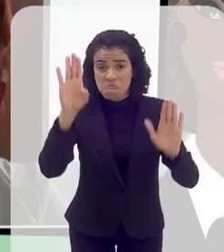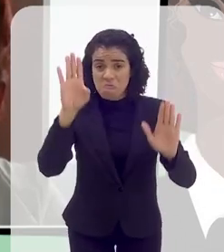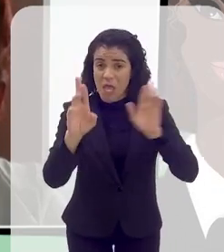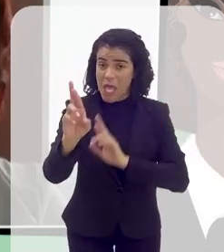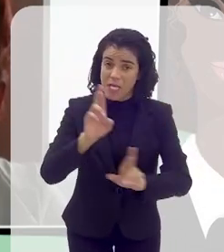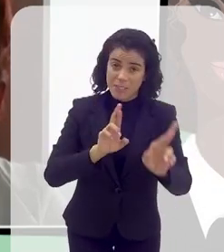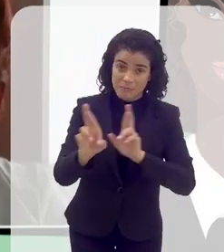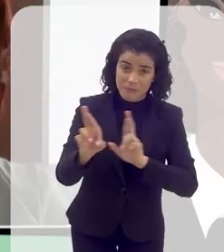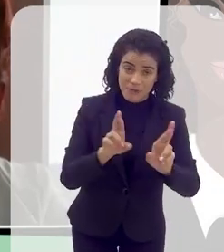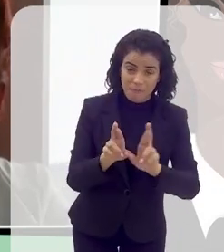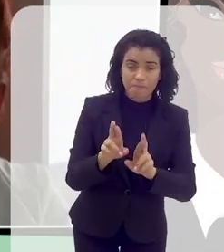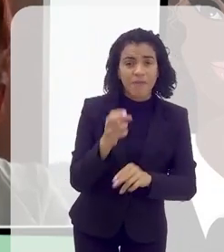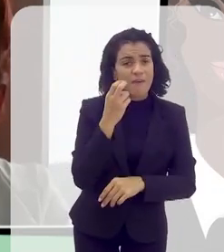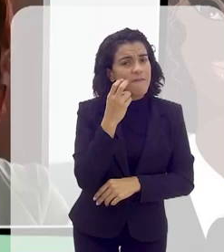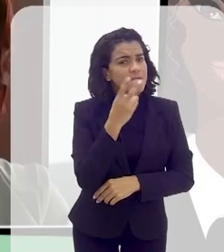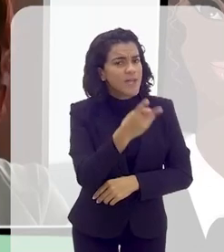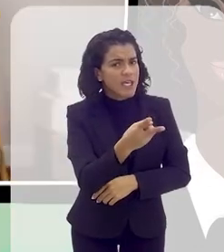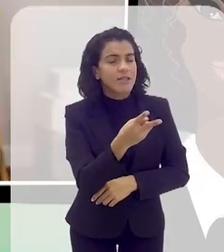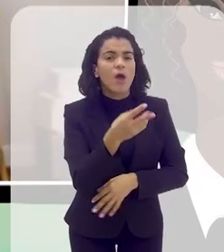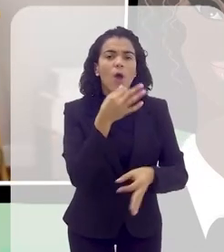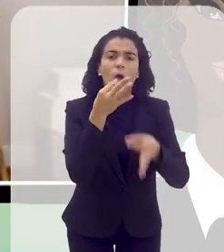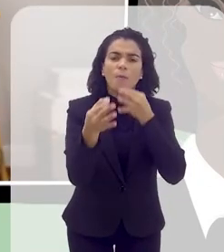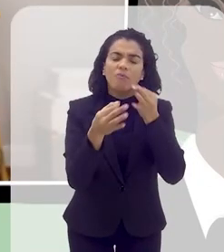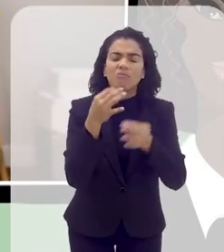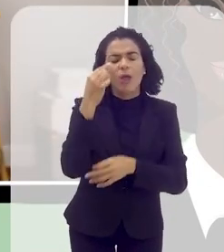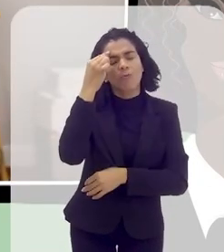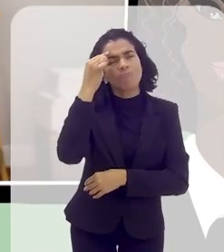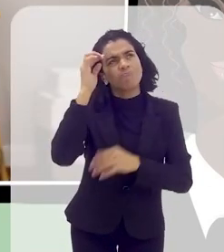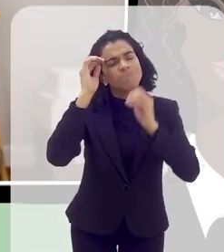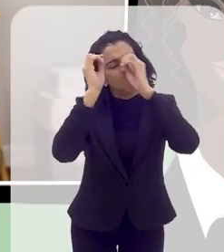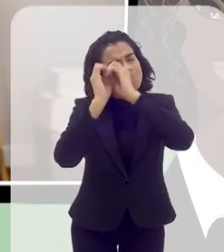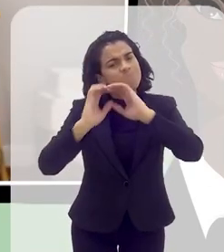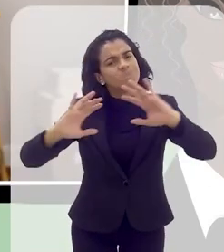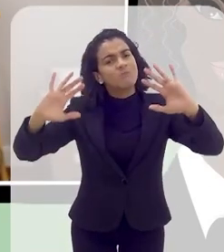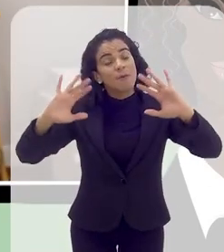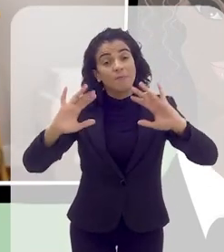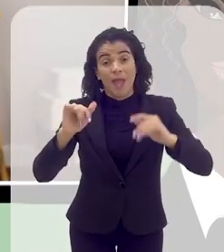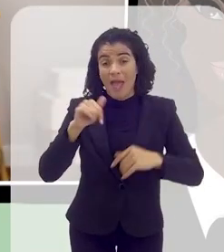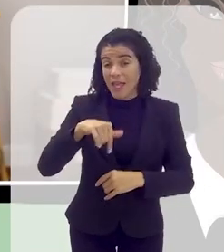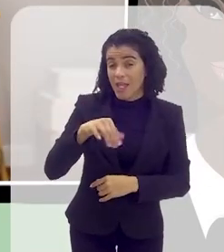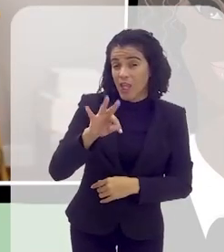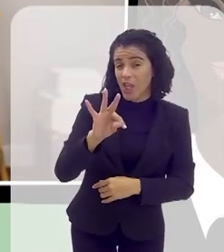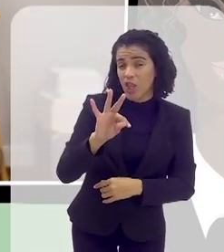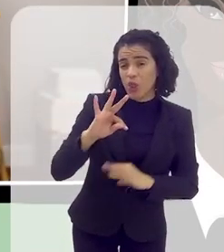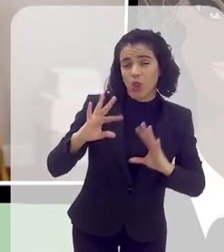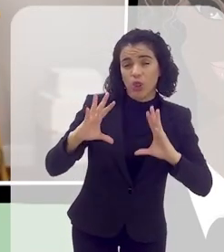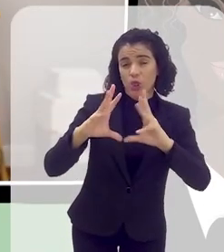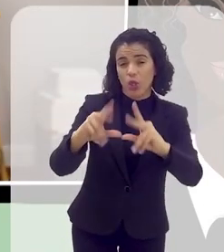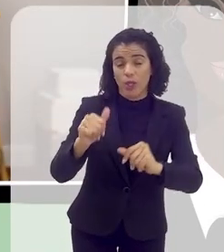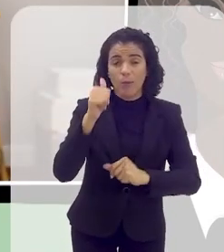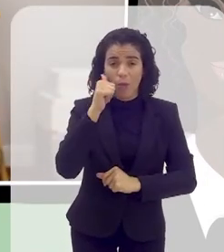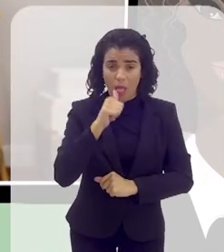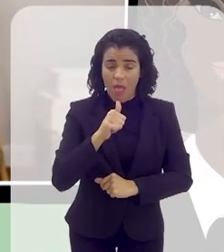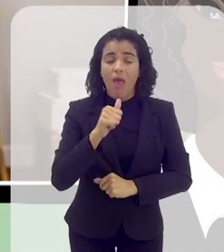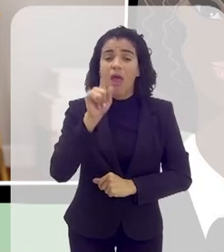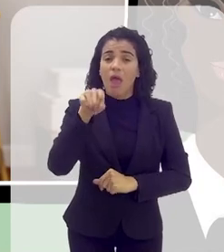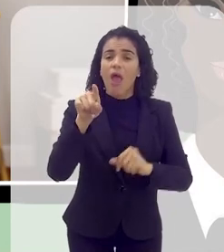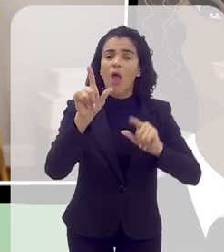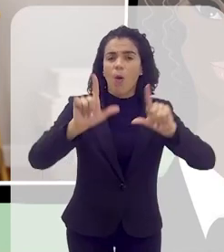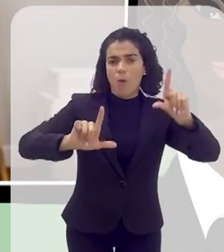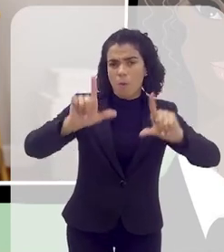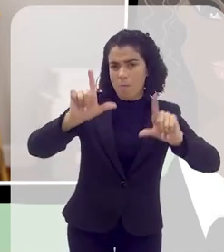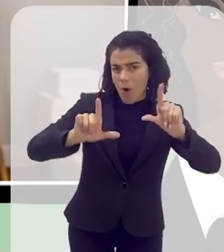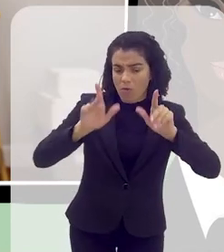quiser responder, vendo esses dois pontos, o que me vem à cabeça? Aqui no Toda Mulher, a gente é um